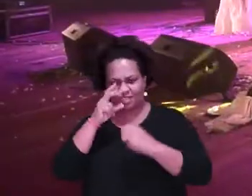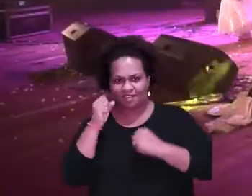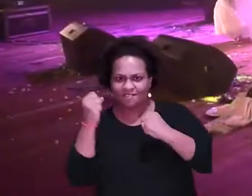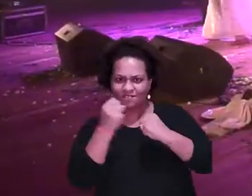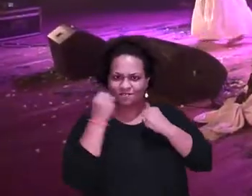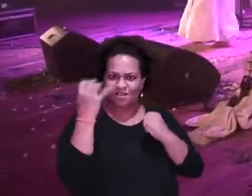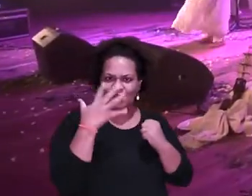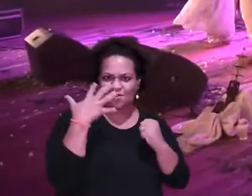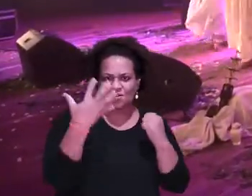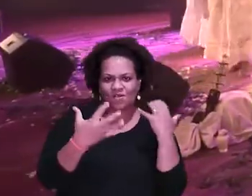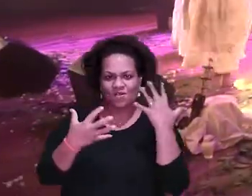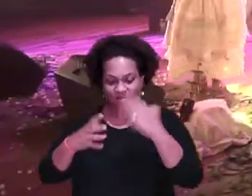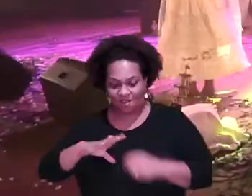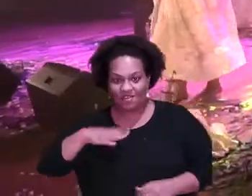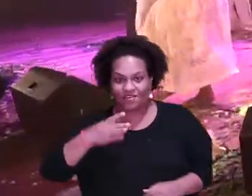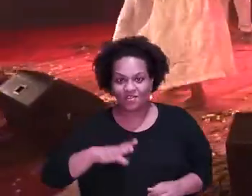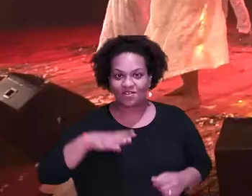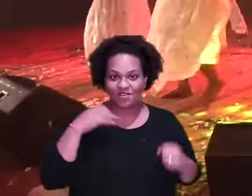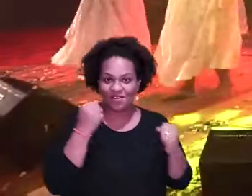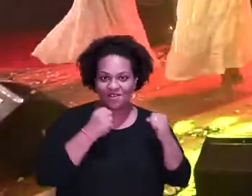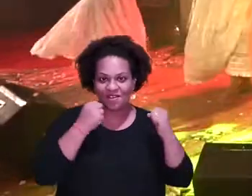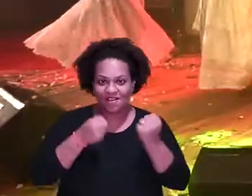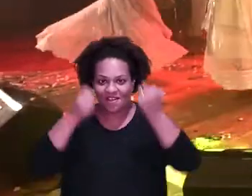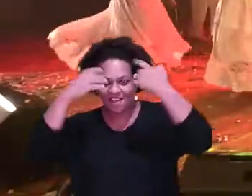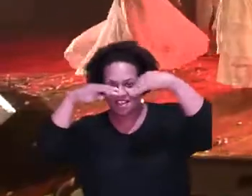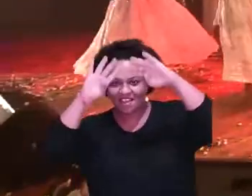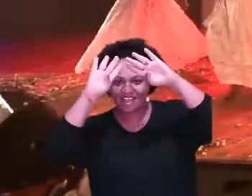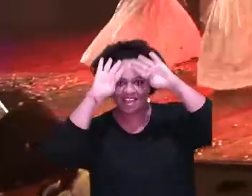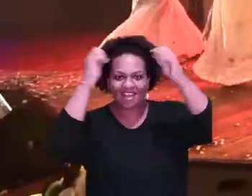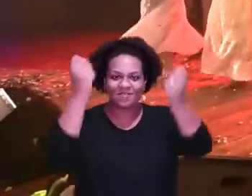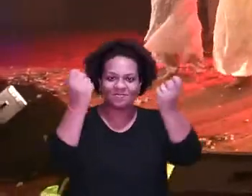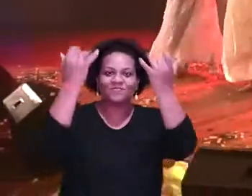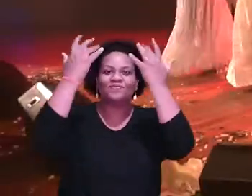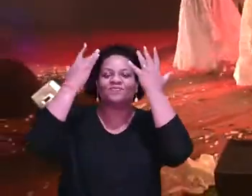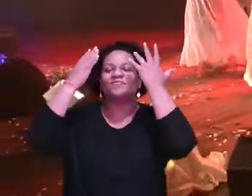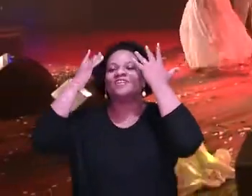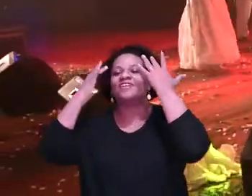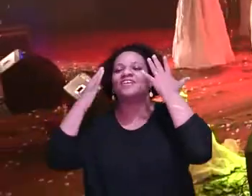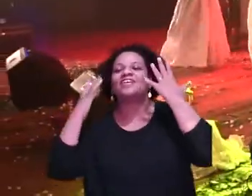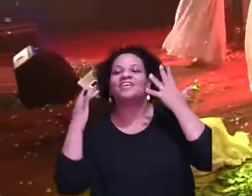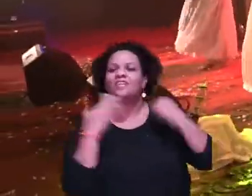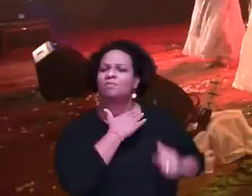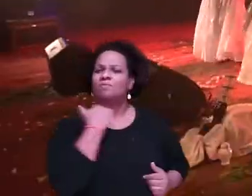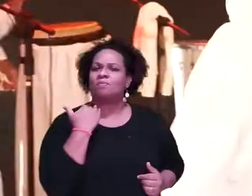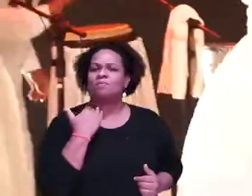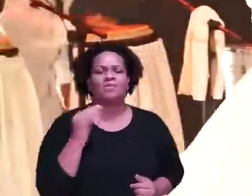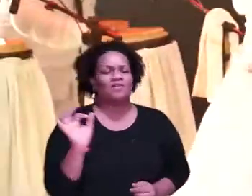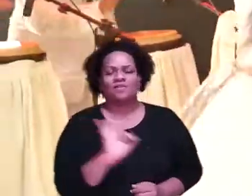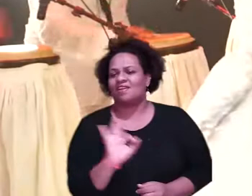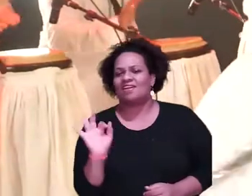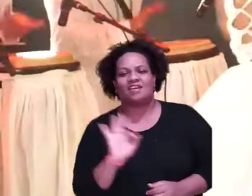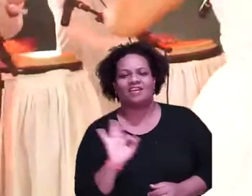Florbela Live cansada Brave feroz guerreira apoiar EA Perdoou